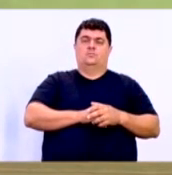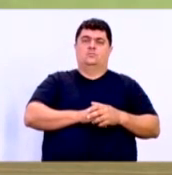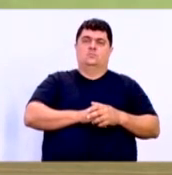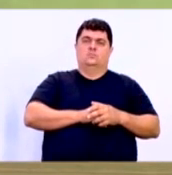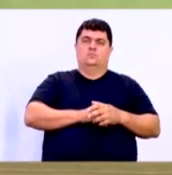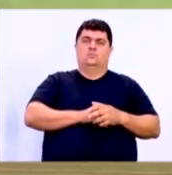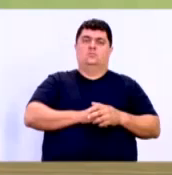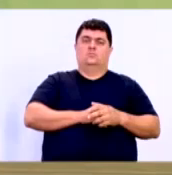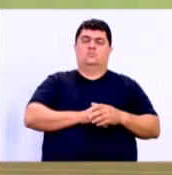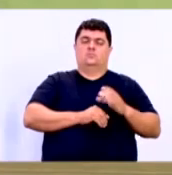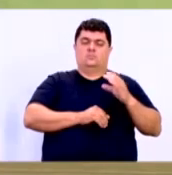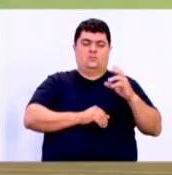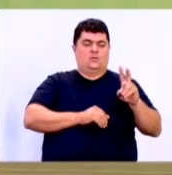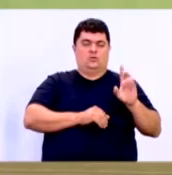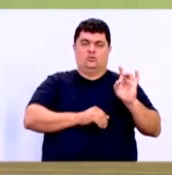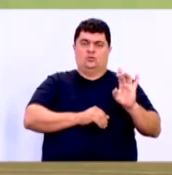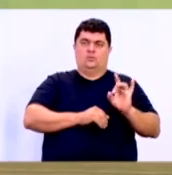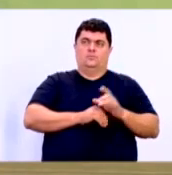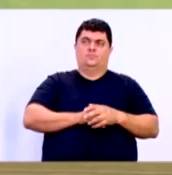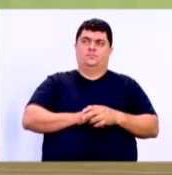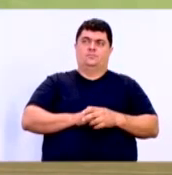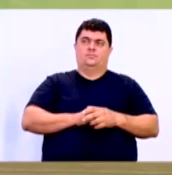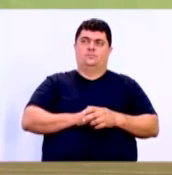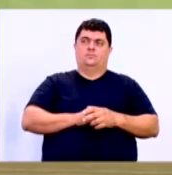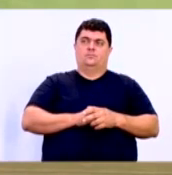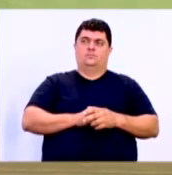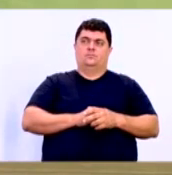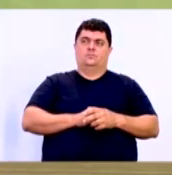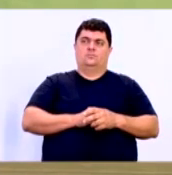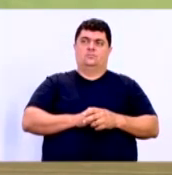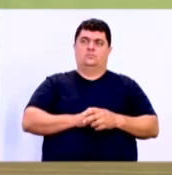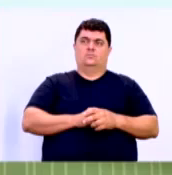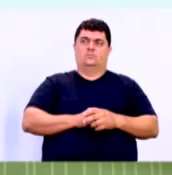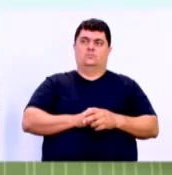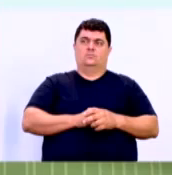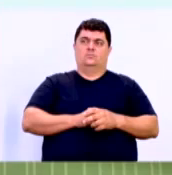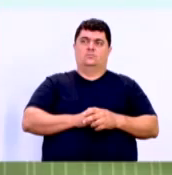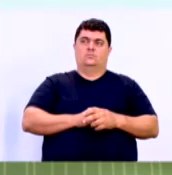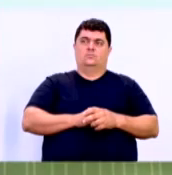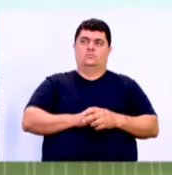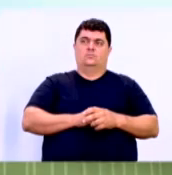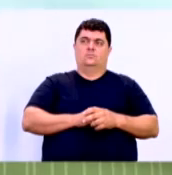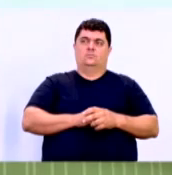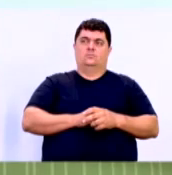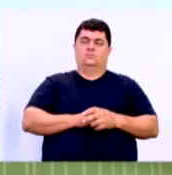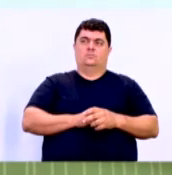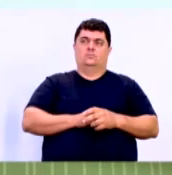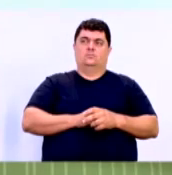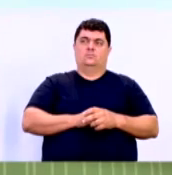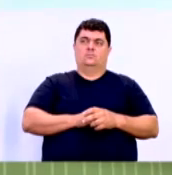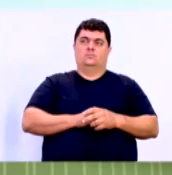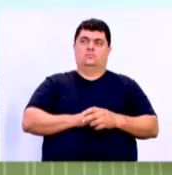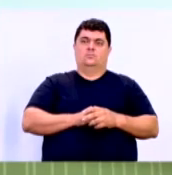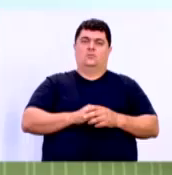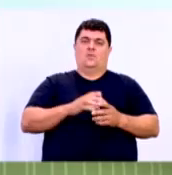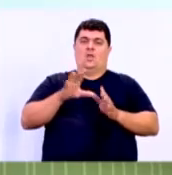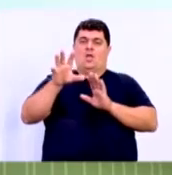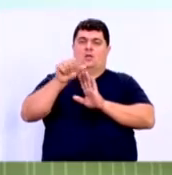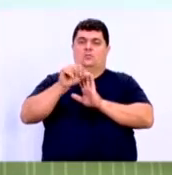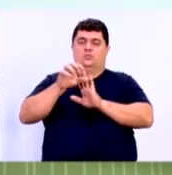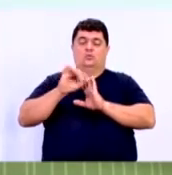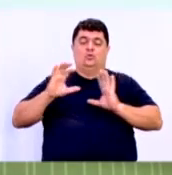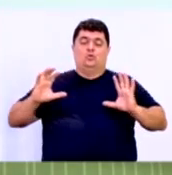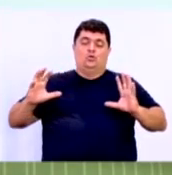os custos variável. É isso aí, pessoal. Então, custeio por absorção, ó,